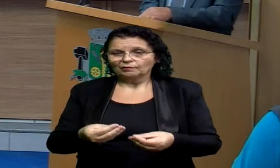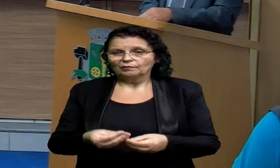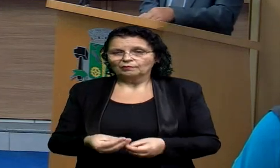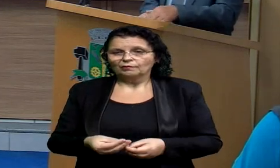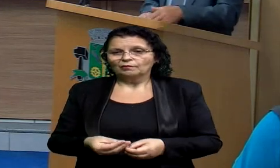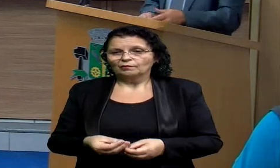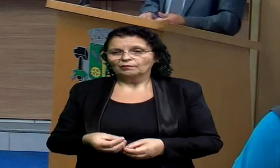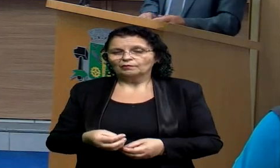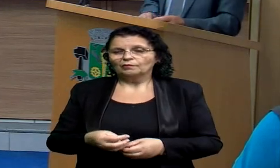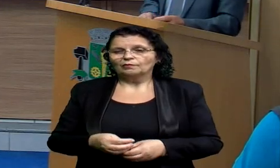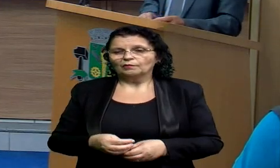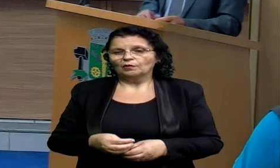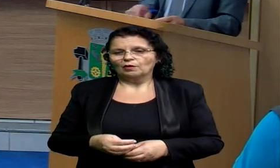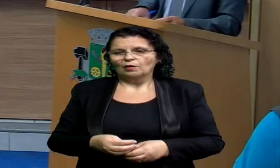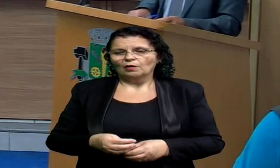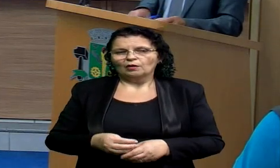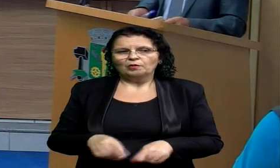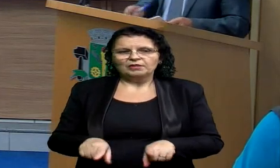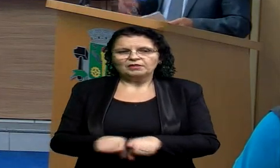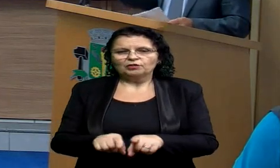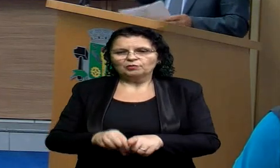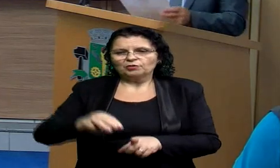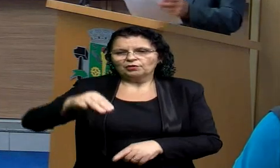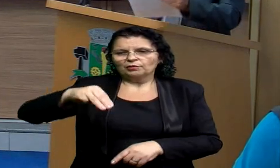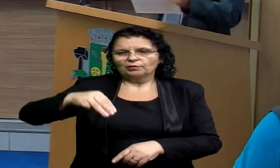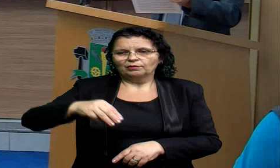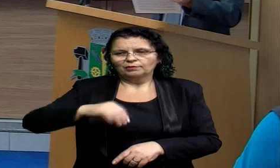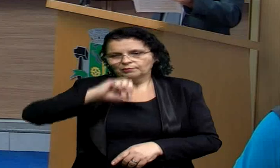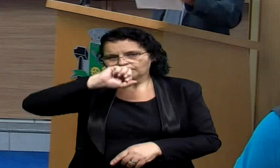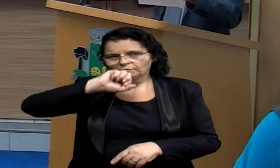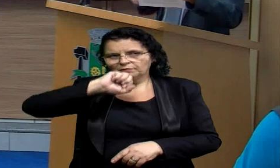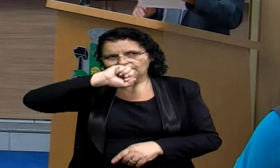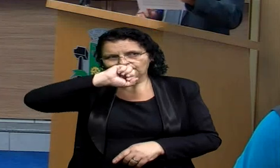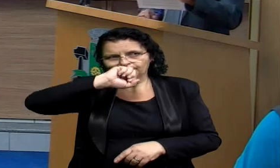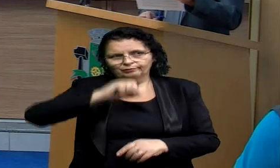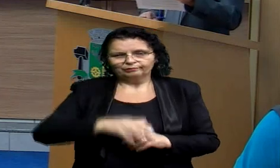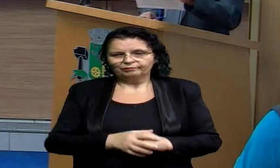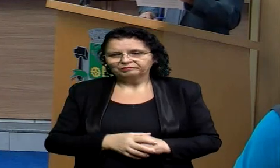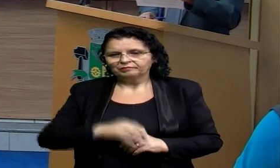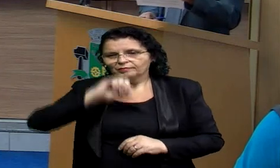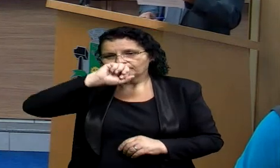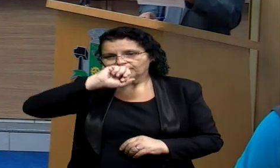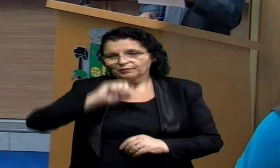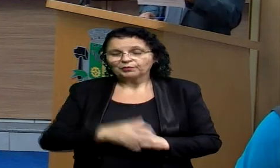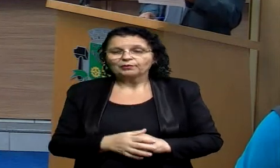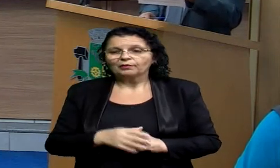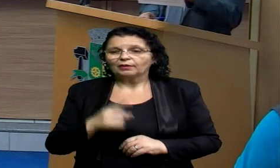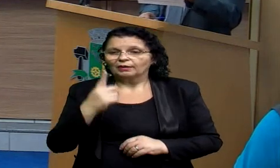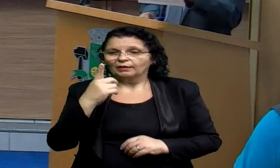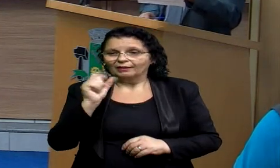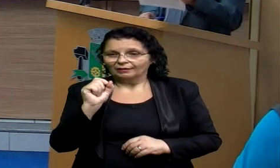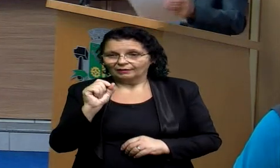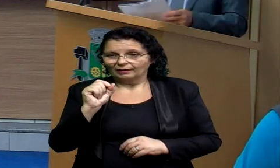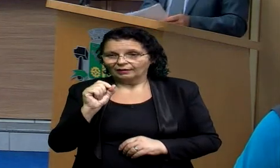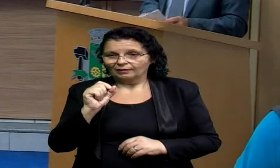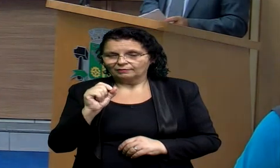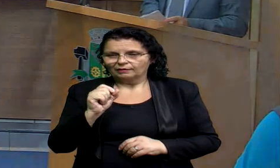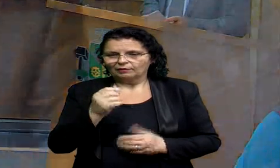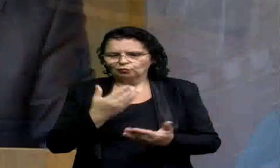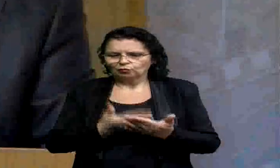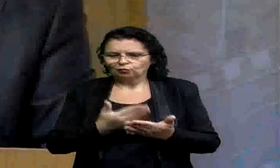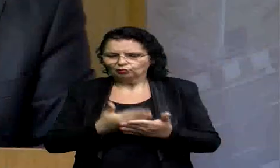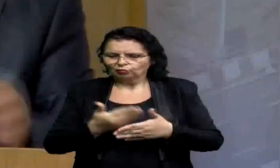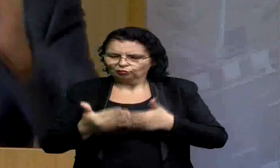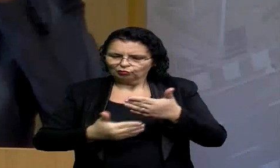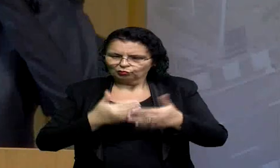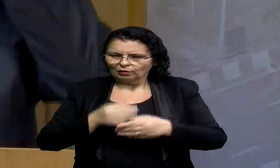Dom João Bosco que é o nosso Bispo eh pelos seus 10 anos de episcopado na